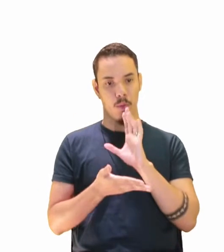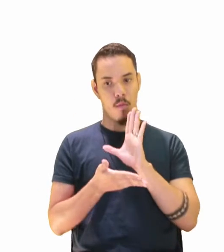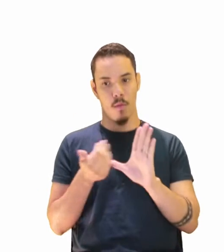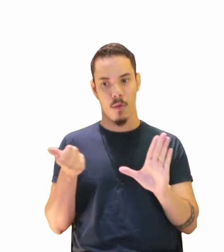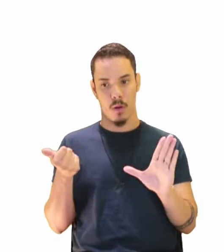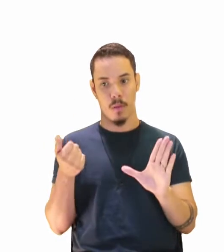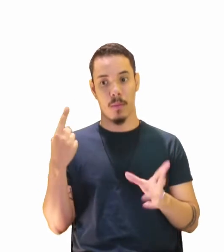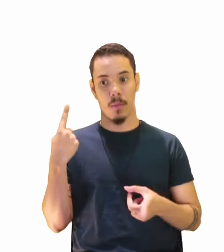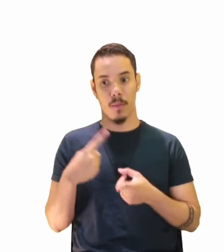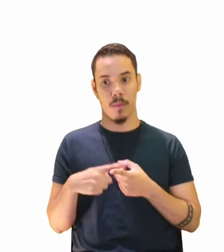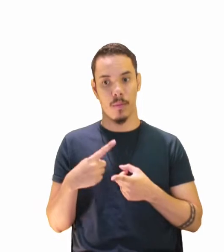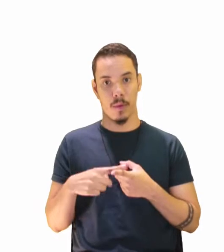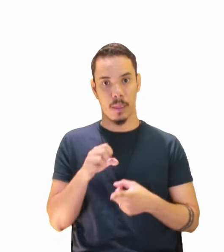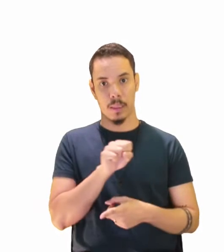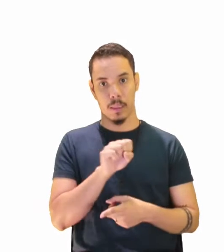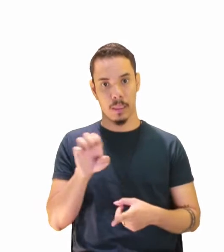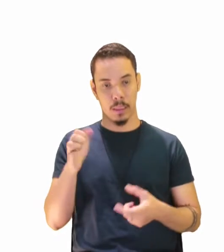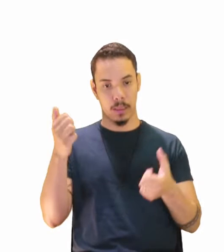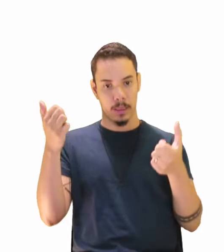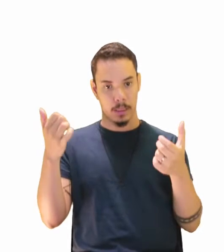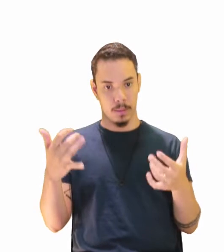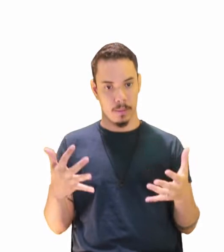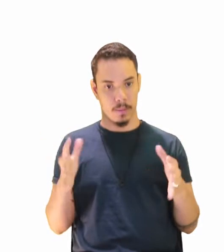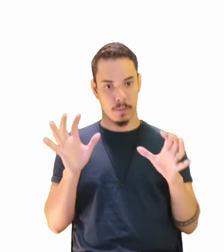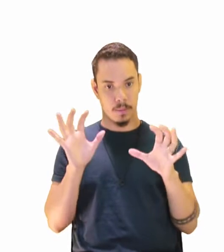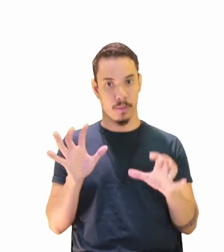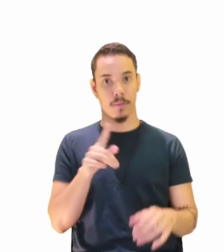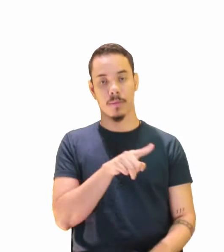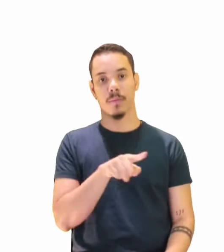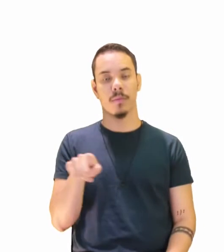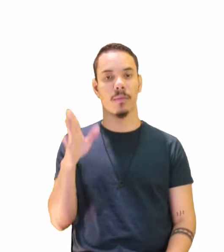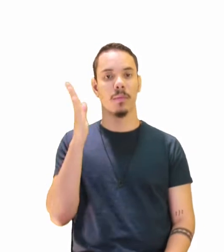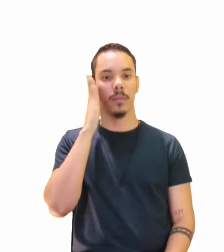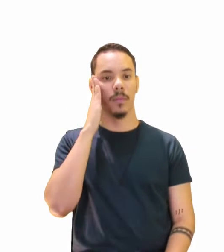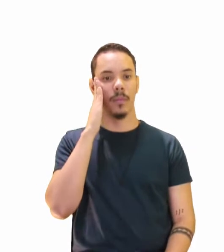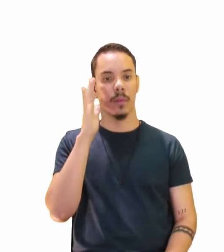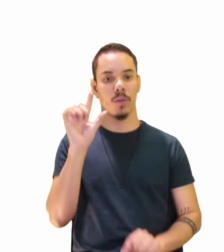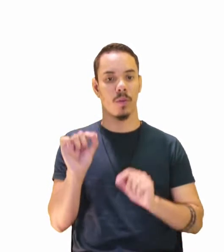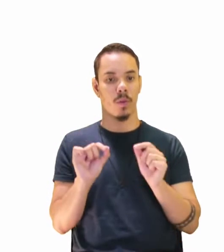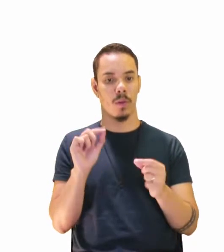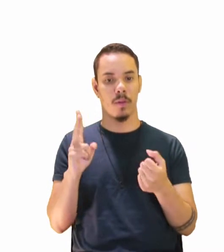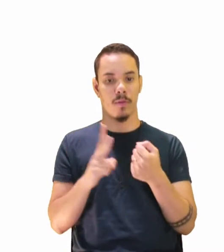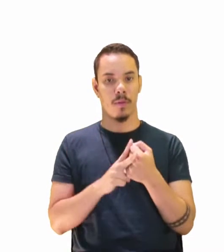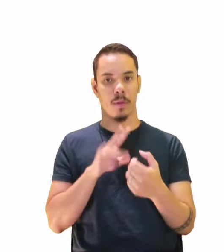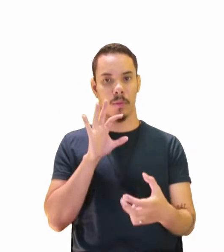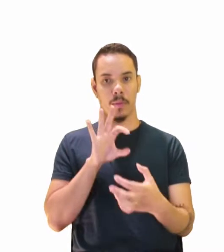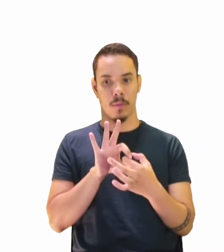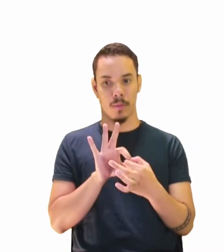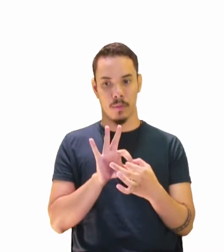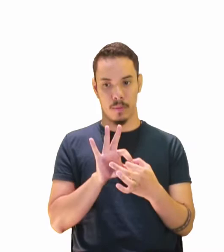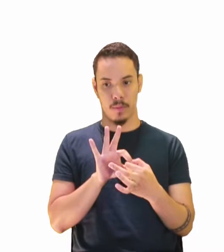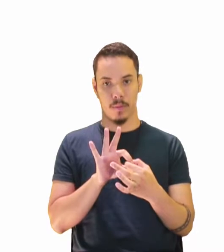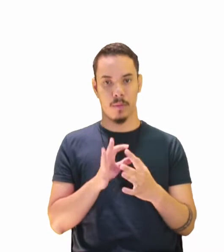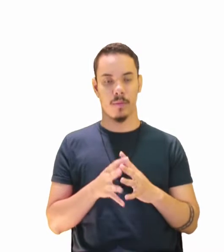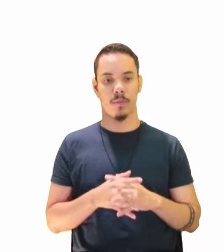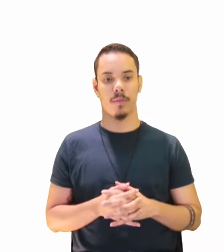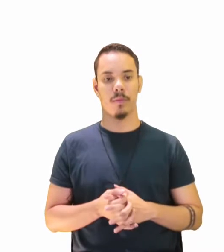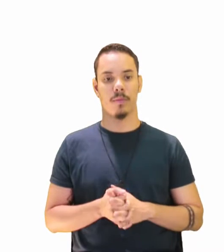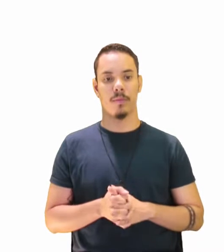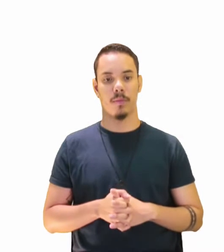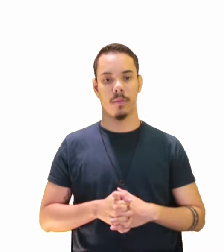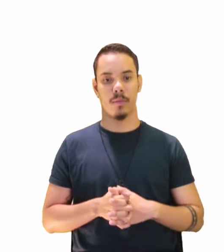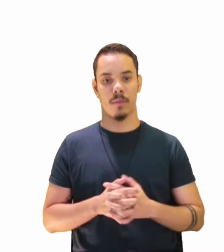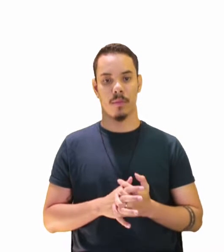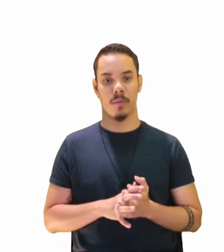esse verbo, quando eu falo verbo, que você já sabe o que é, a questão do verbo, verbo de ligação, né? Que liga